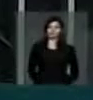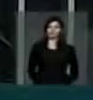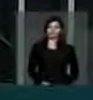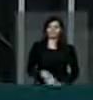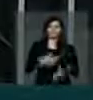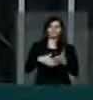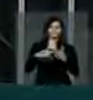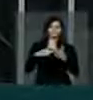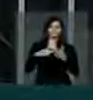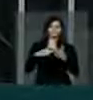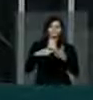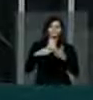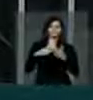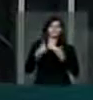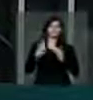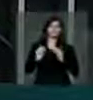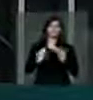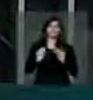que foi